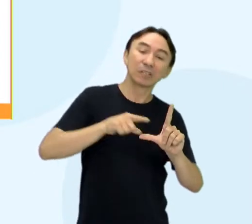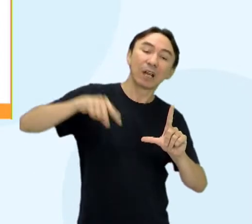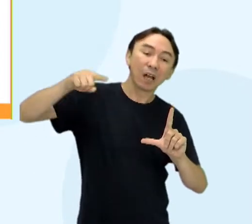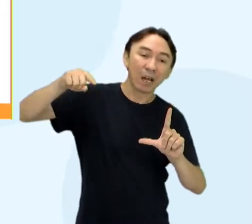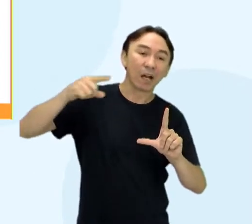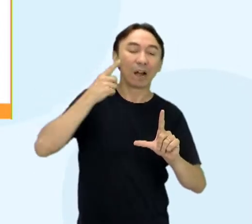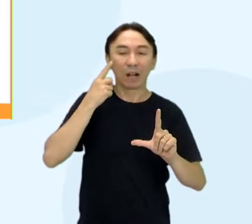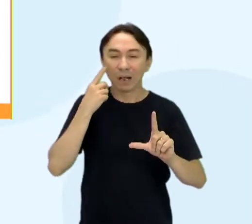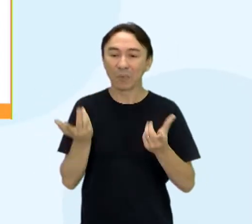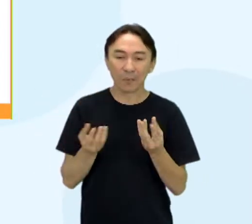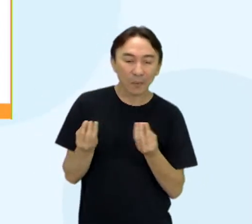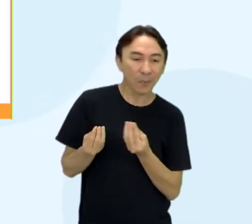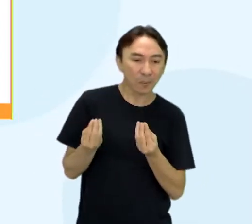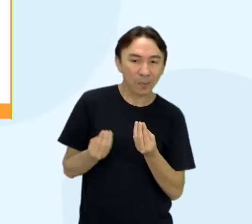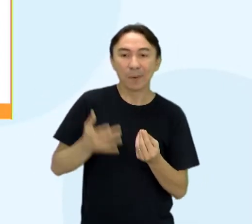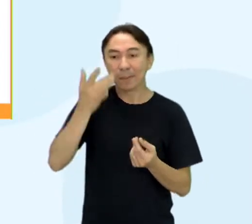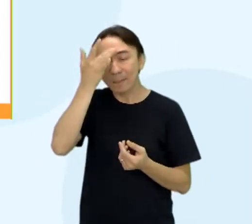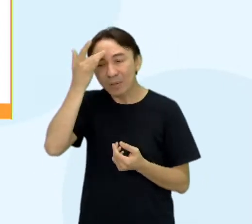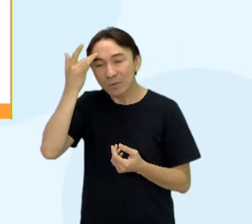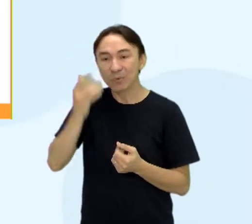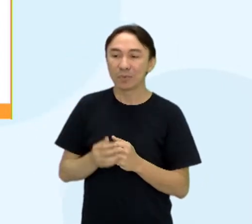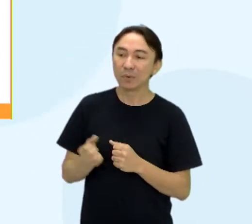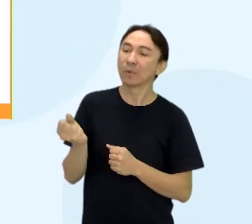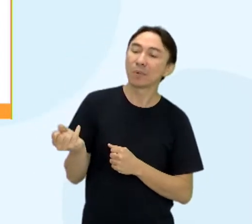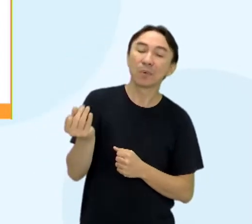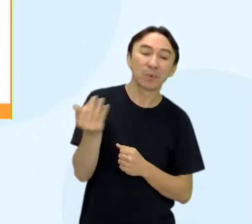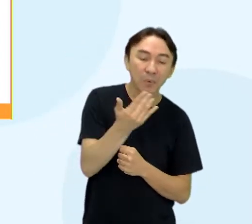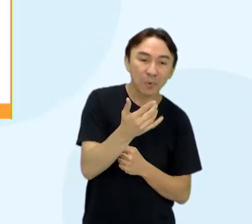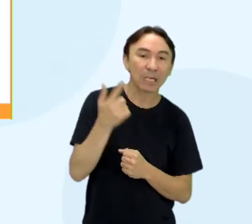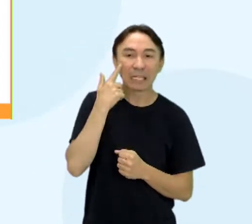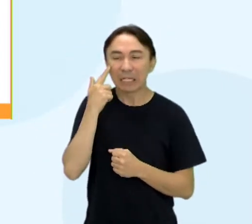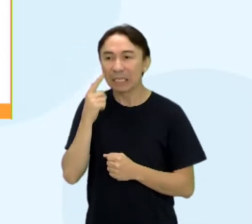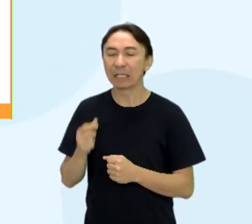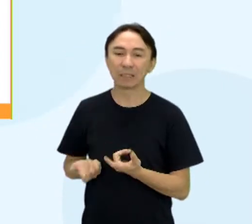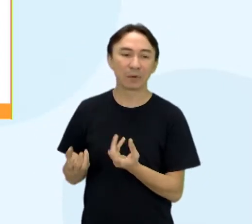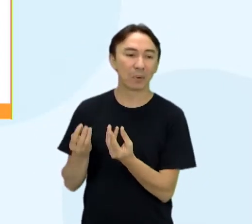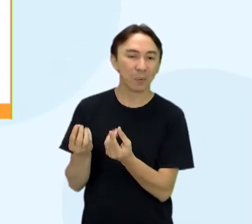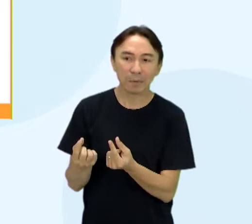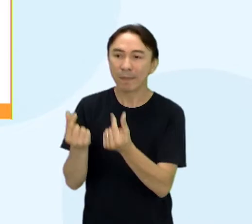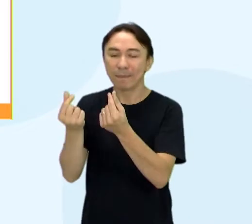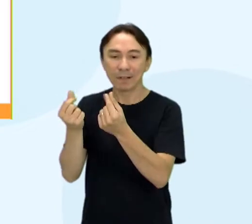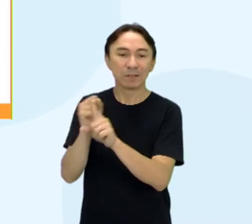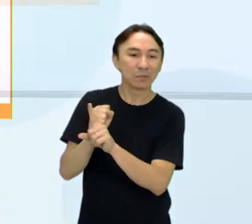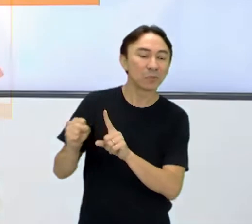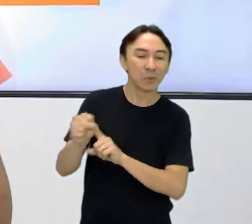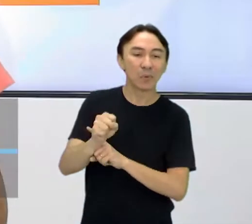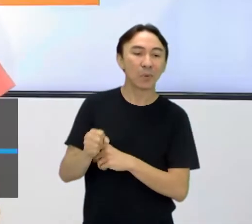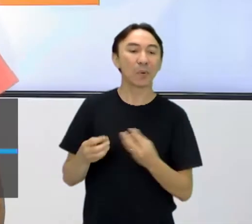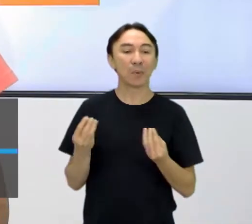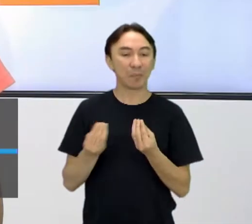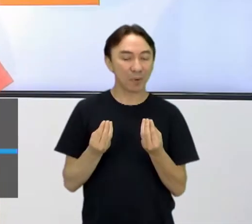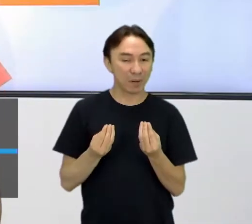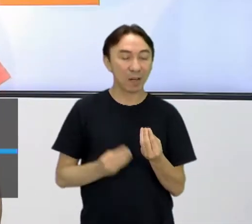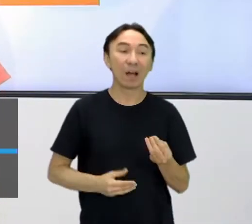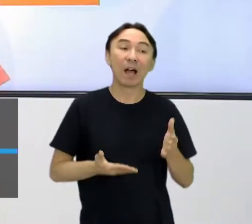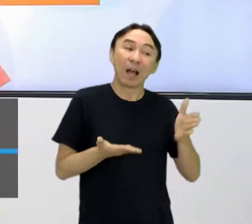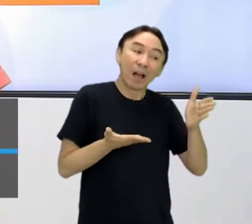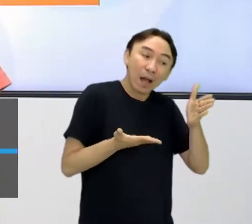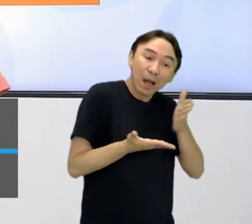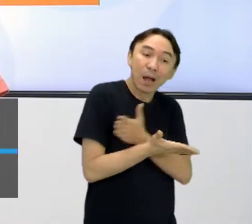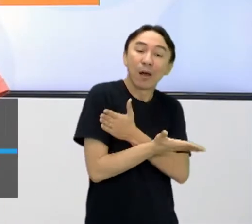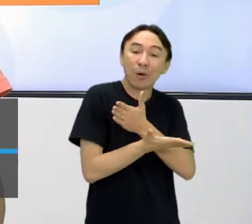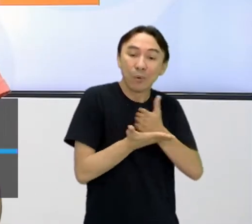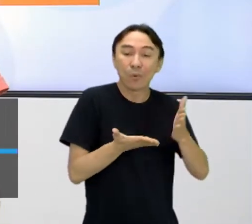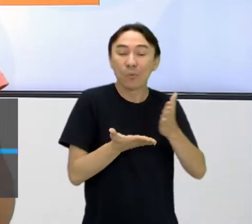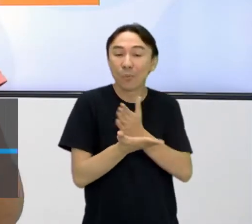grupo de pessoas e sua condição socioeconômica. Veja que aí a primeira palavra é o alguns, né? Então esse alguns aí,